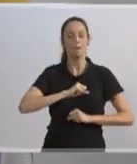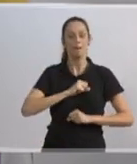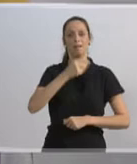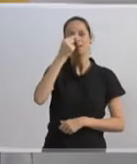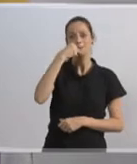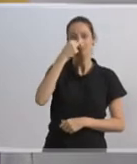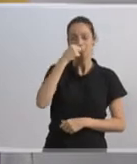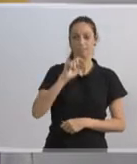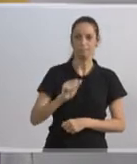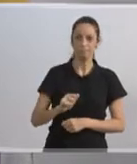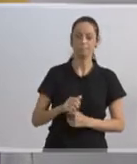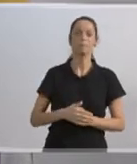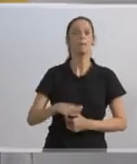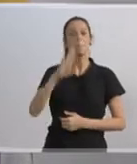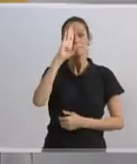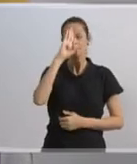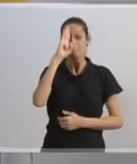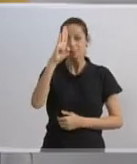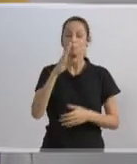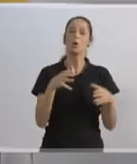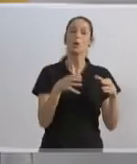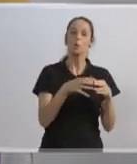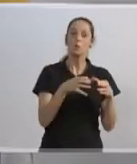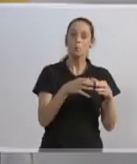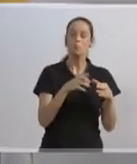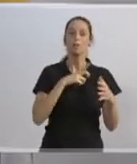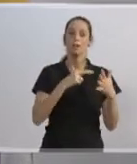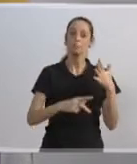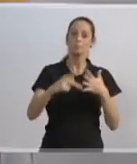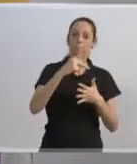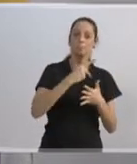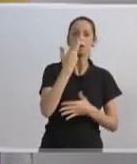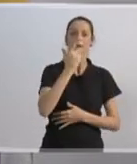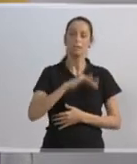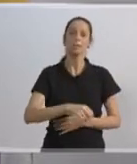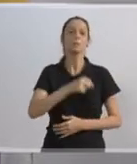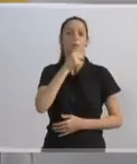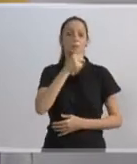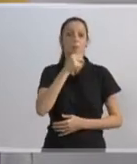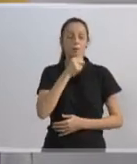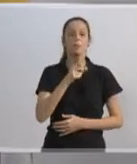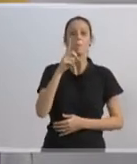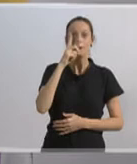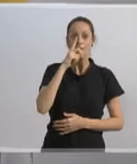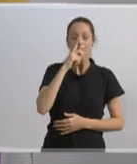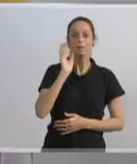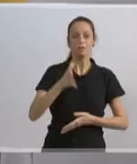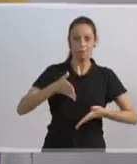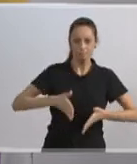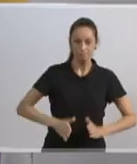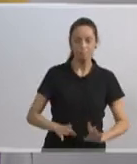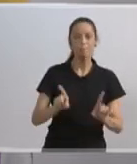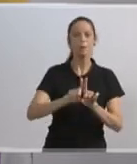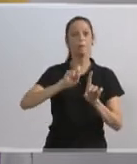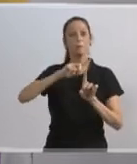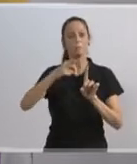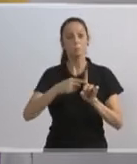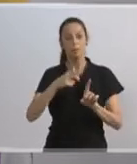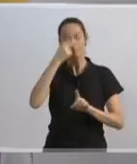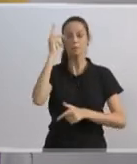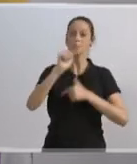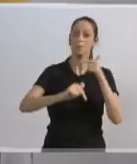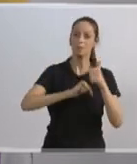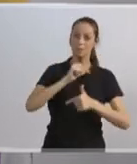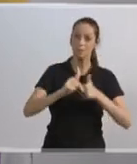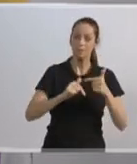vacina principalmente com grupos prioridades como crianças idosos mães de recém nascidos e gestantes e trabalhadores de saúde e